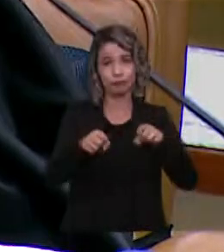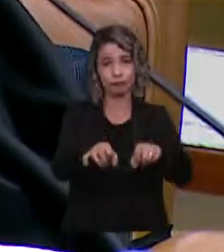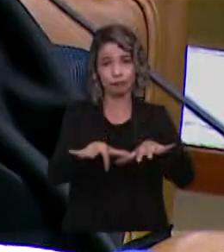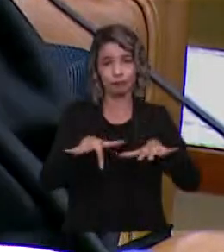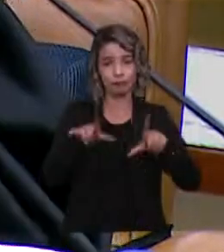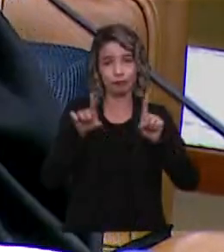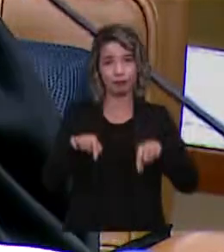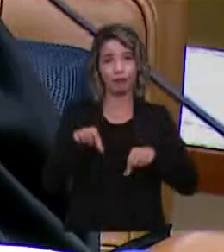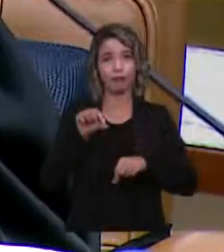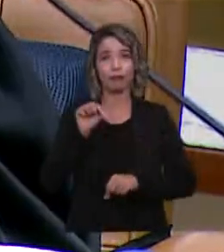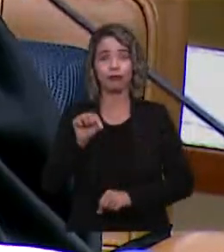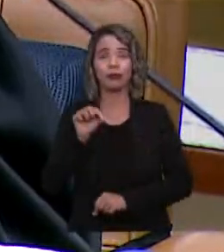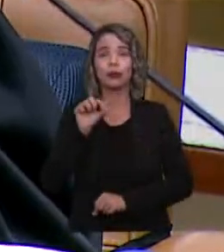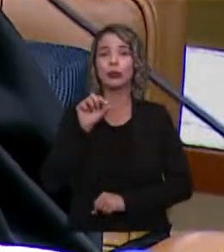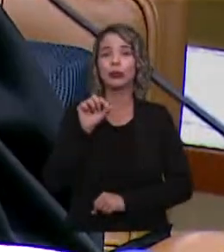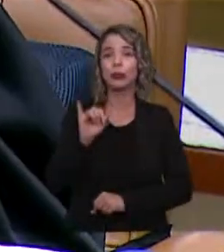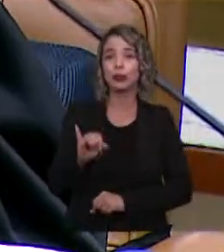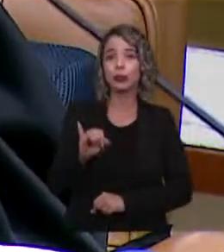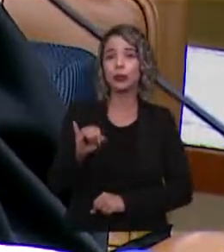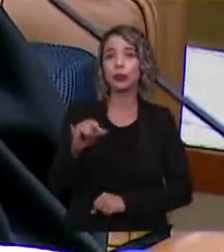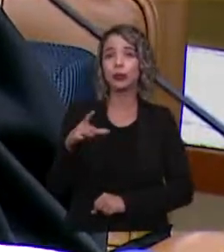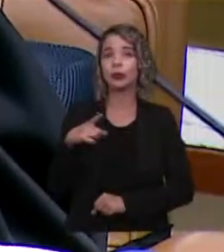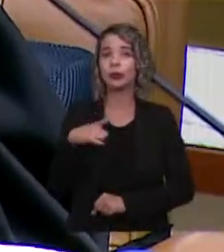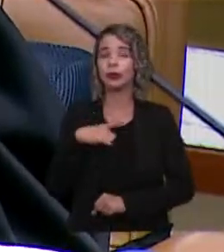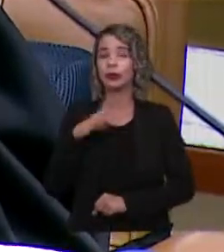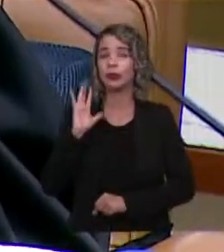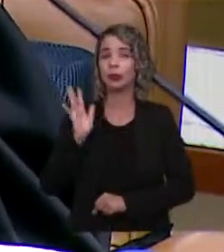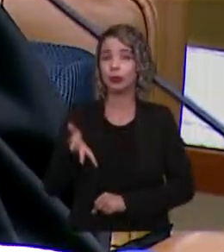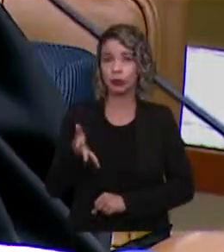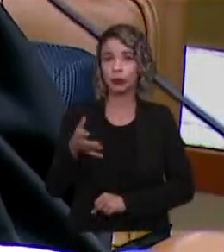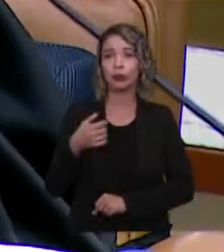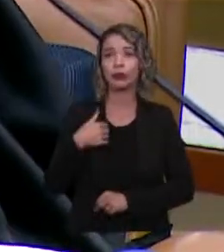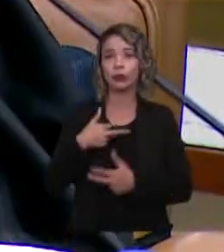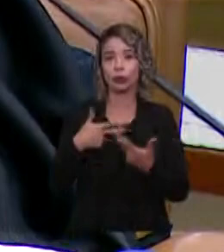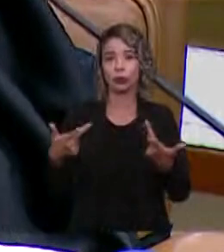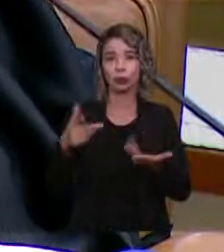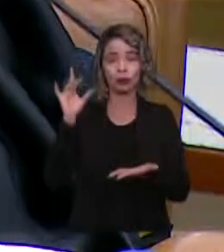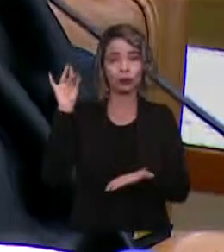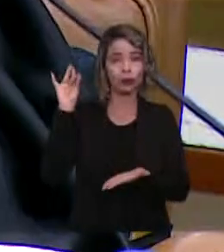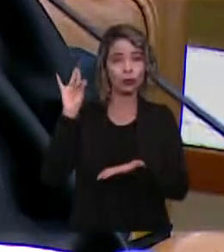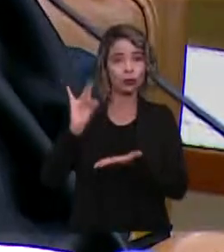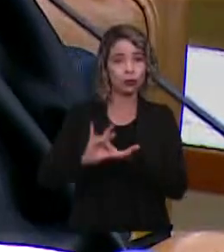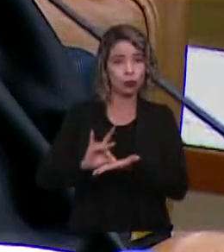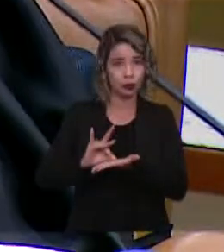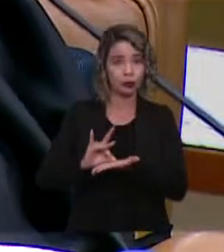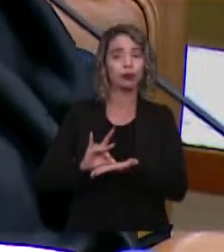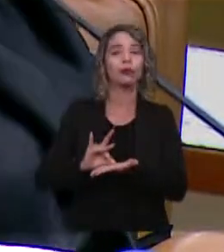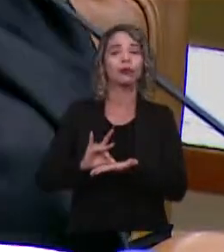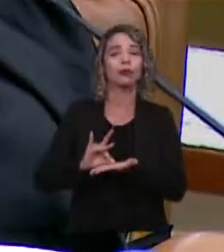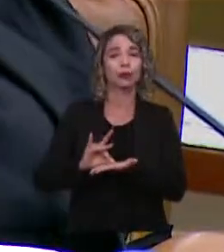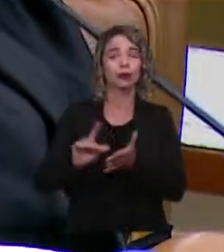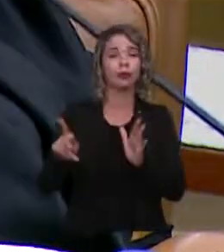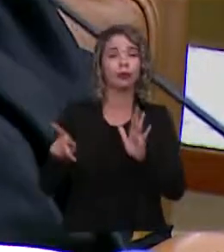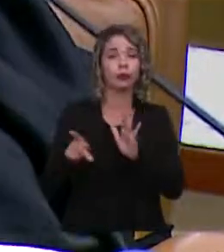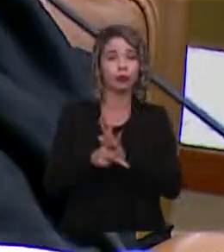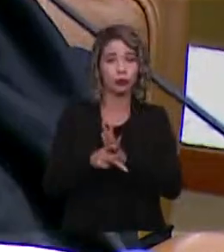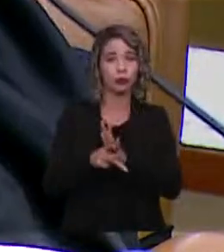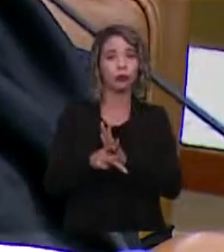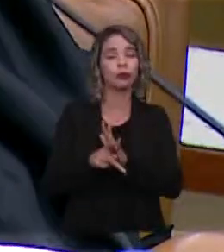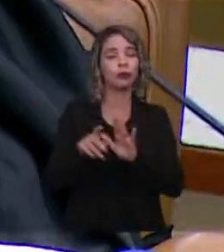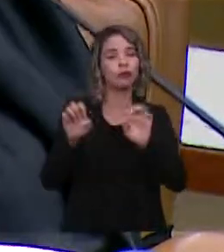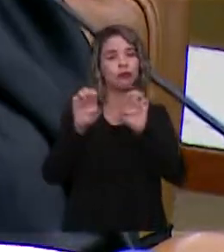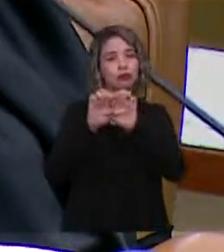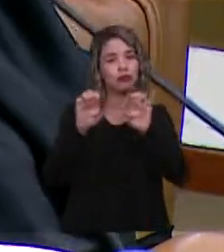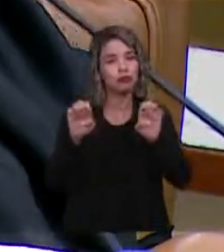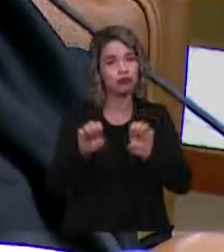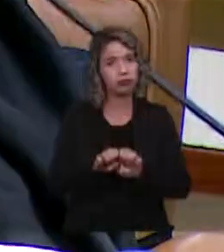plenário, é se se trata de uma operação efetivamente levado a efeito mediante uma